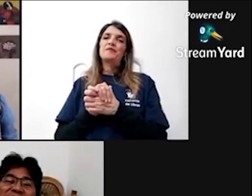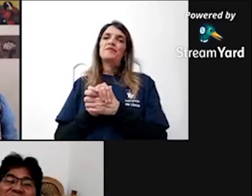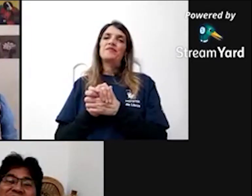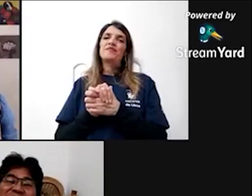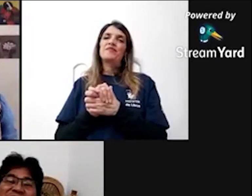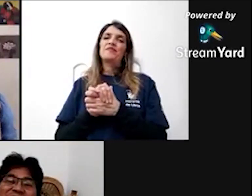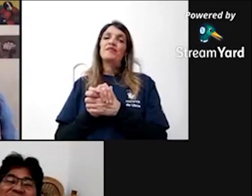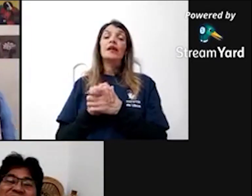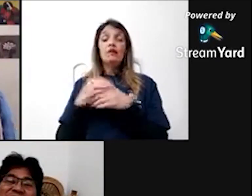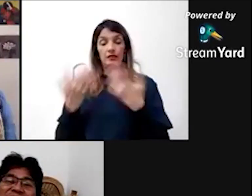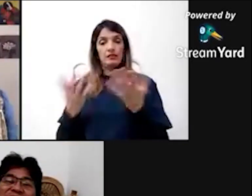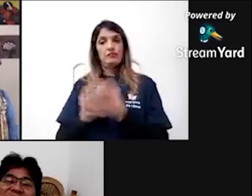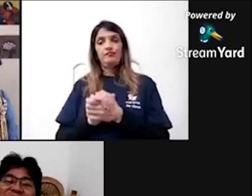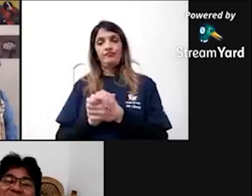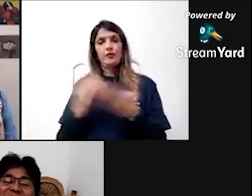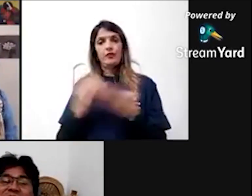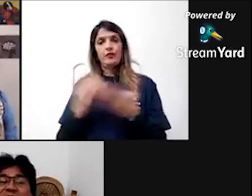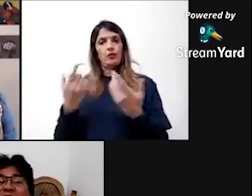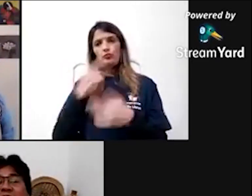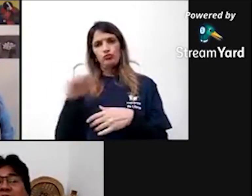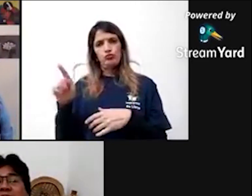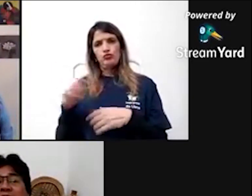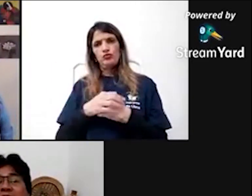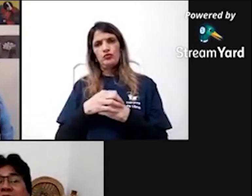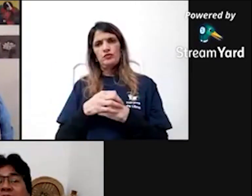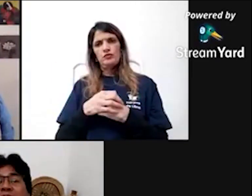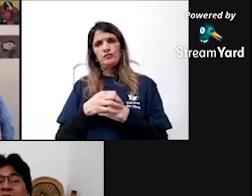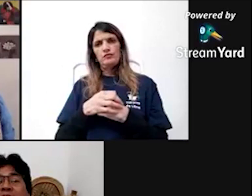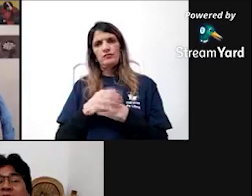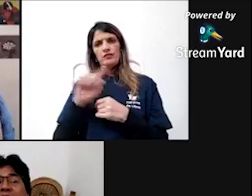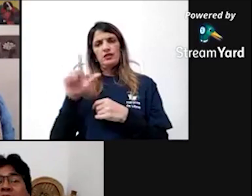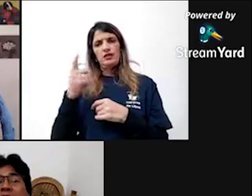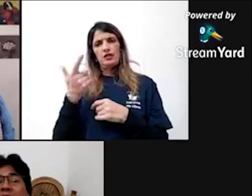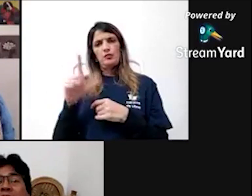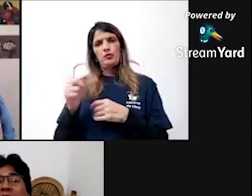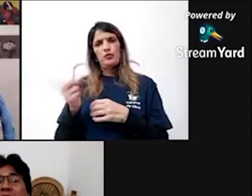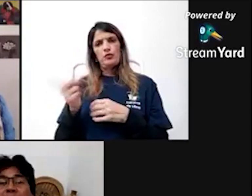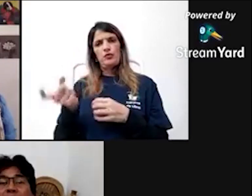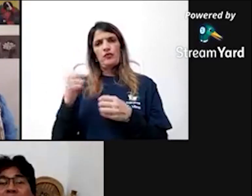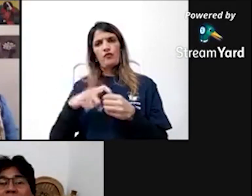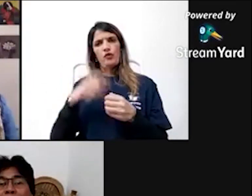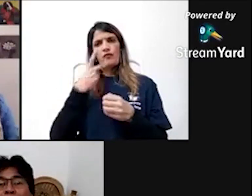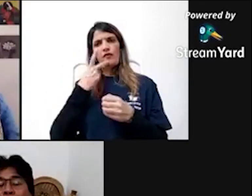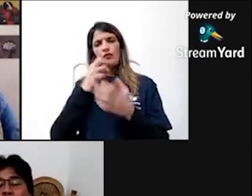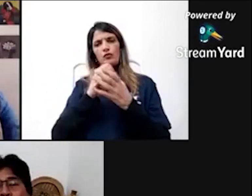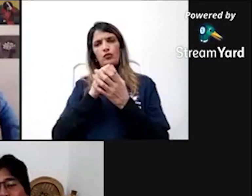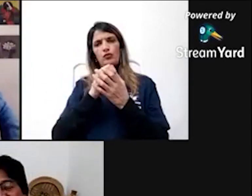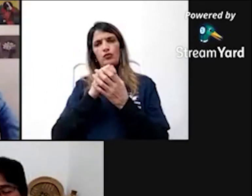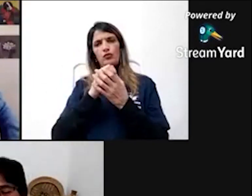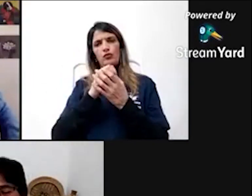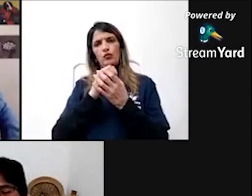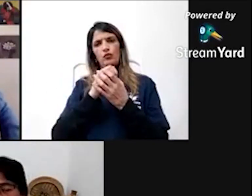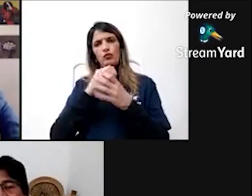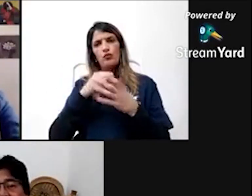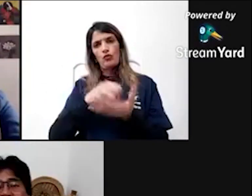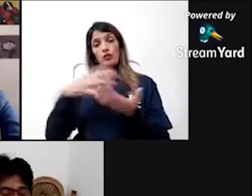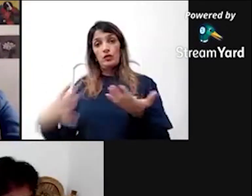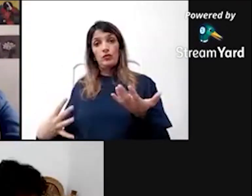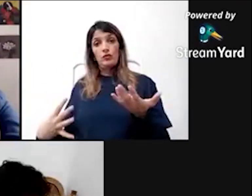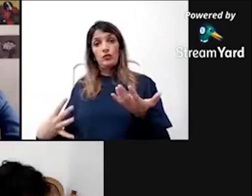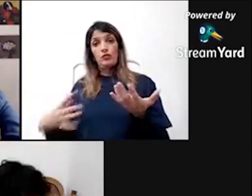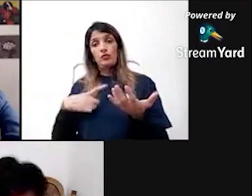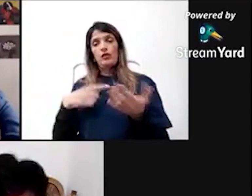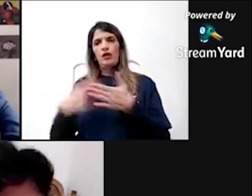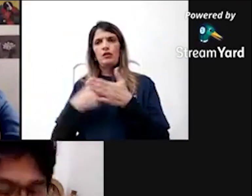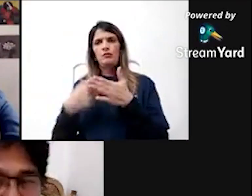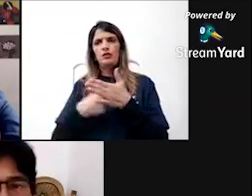Muito bem, eu queria finalizar dessa maneira para passar. Depois a gente volta naturalmente a falar do conteúdo. Eu sei que tem uma série de perguntas